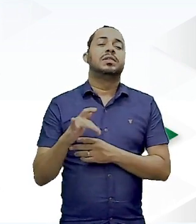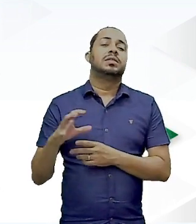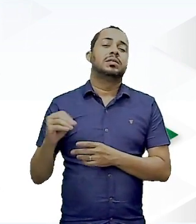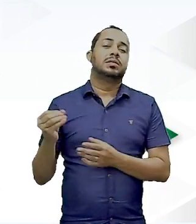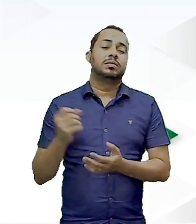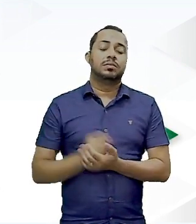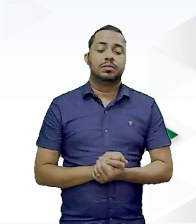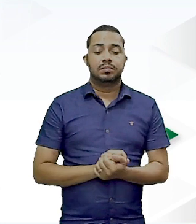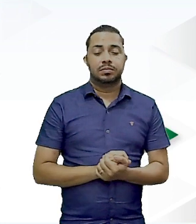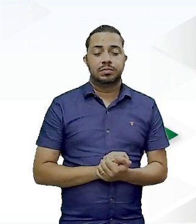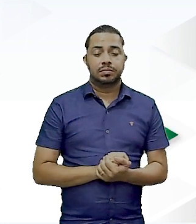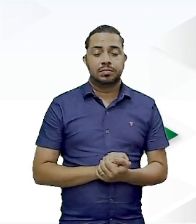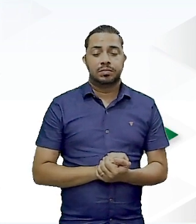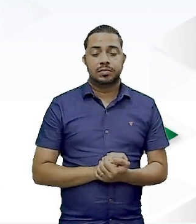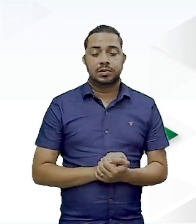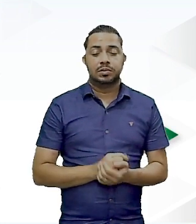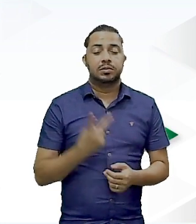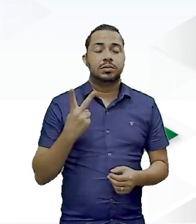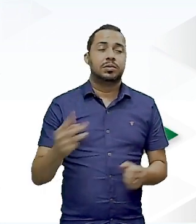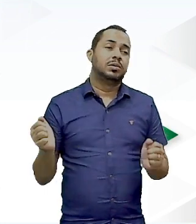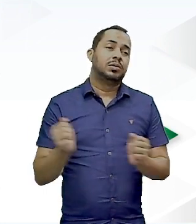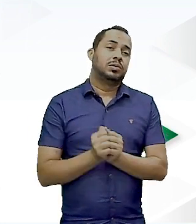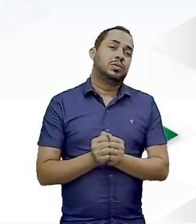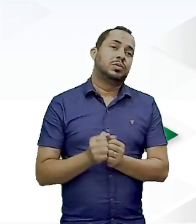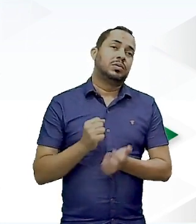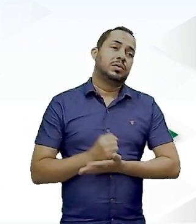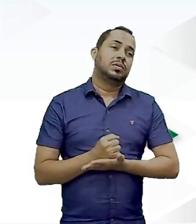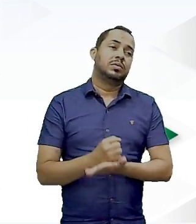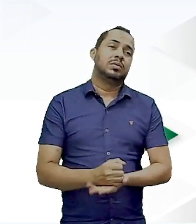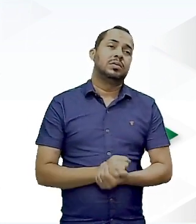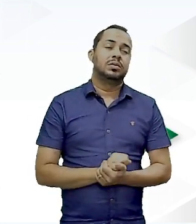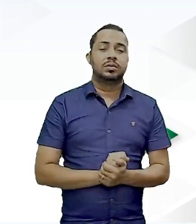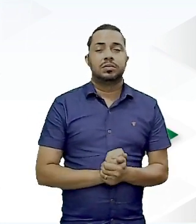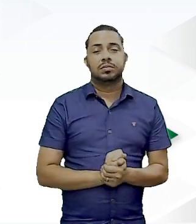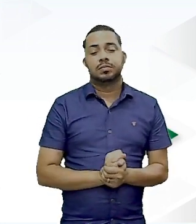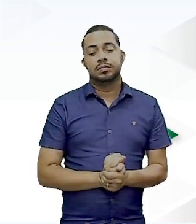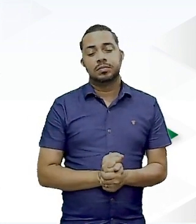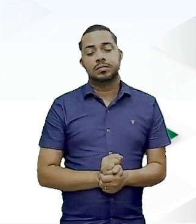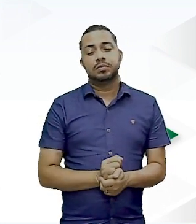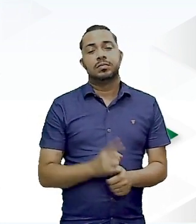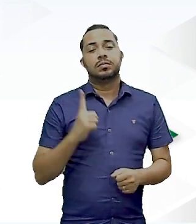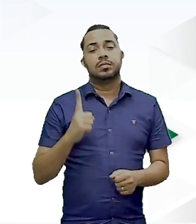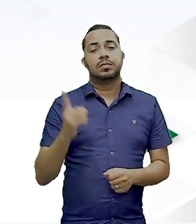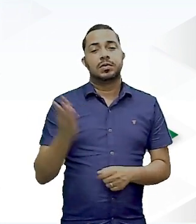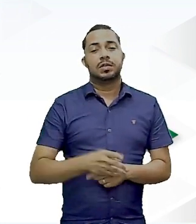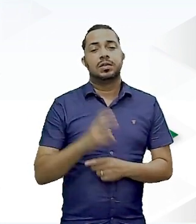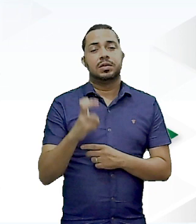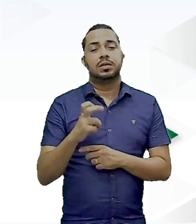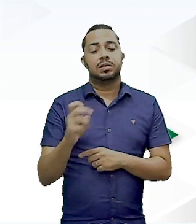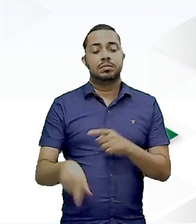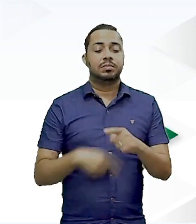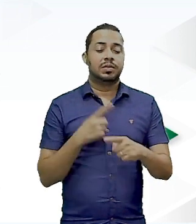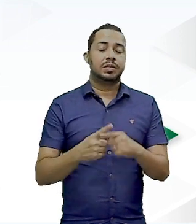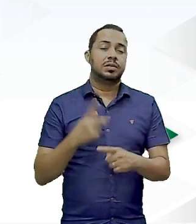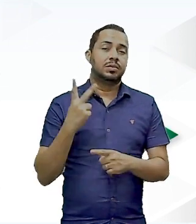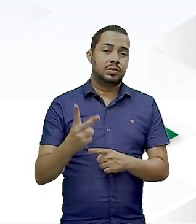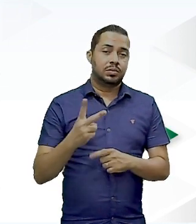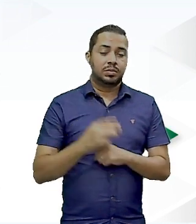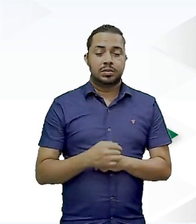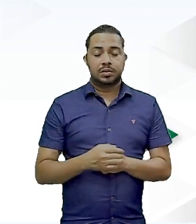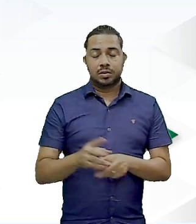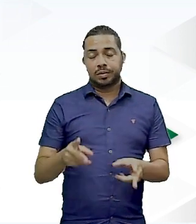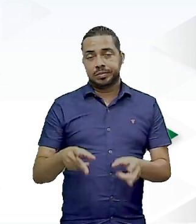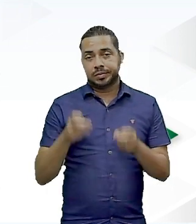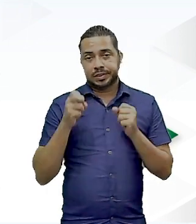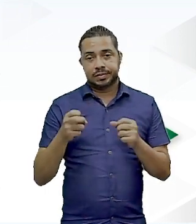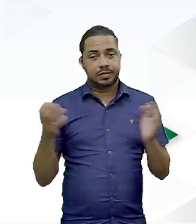figurinhas os dois juntos contribuíram? Vamos somar então 1/5 mais 2/3. Observe